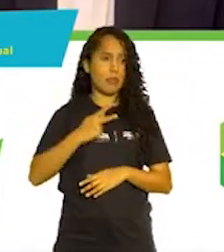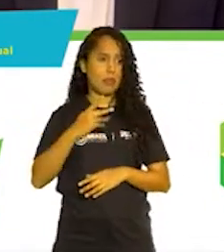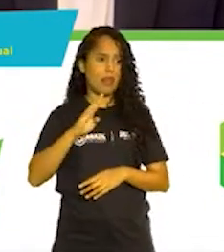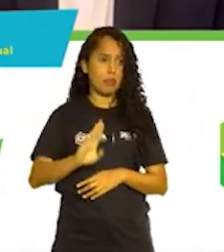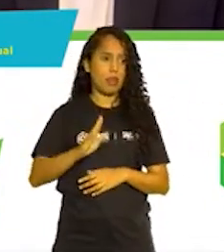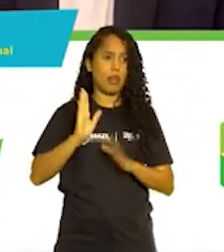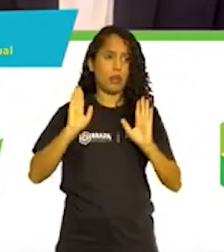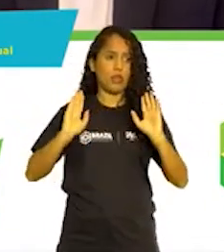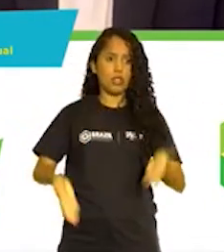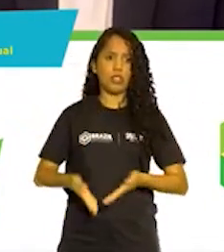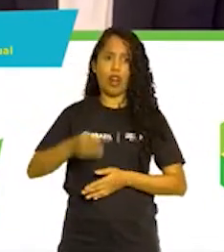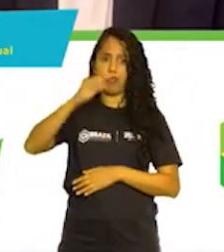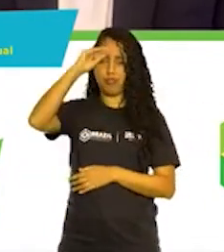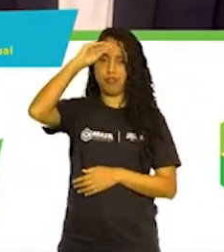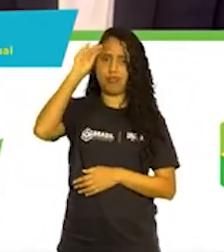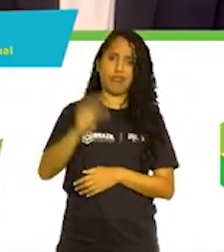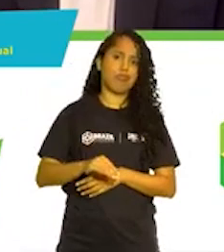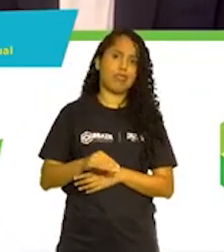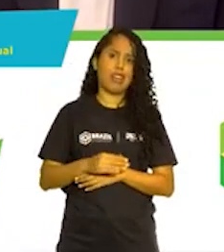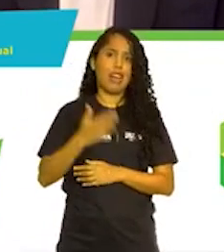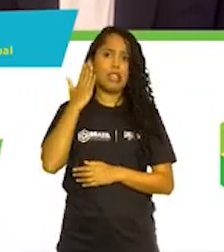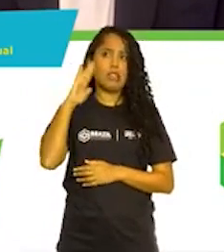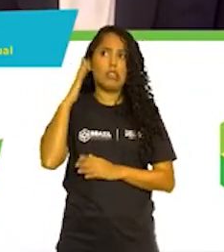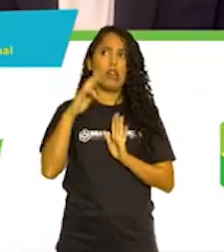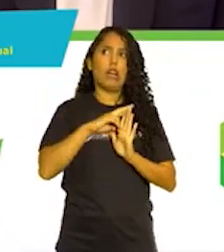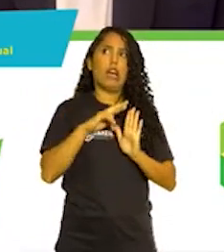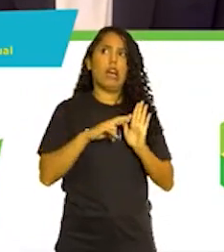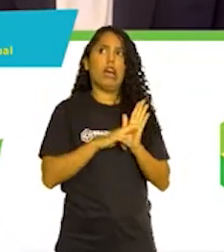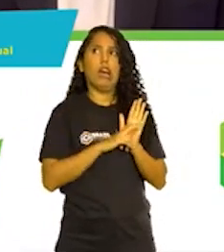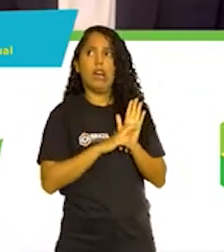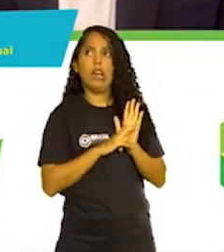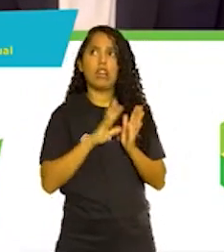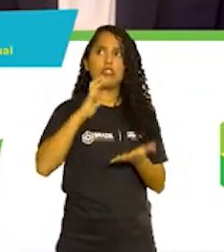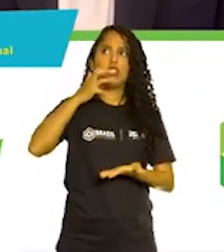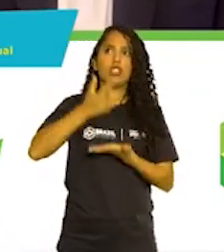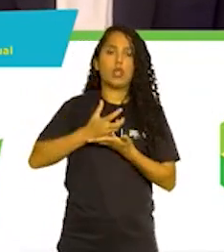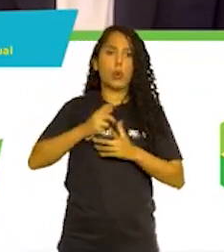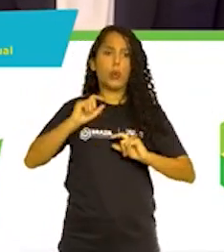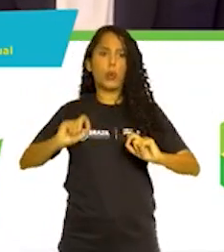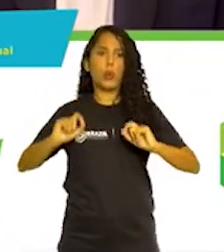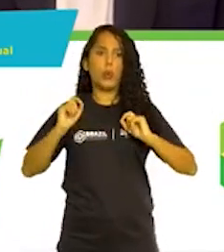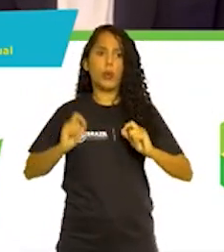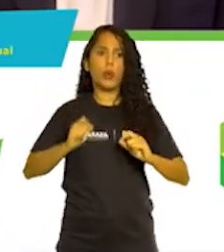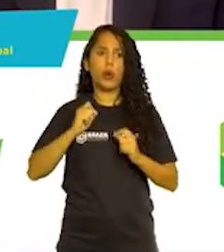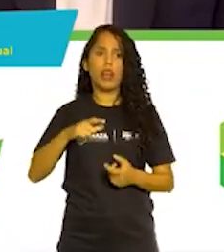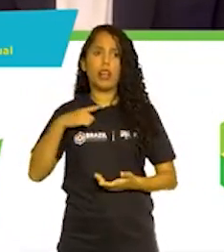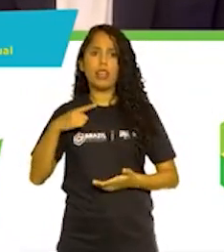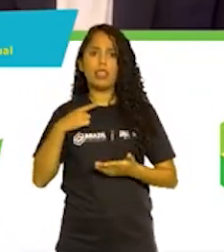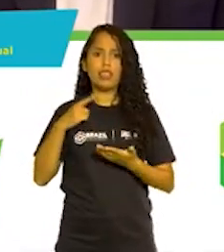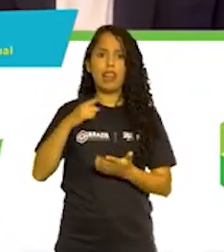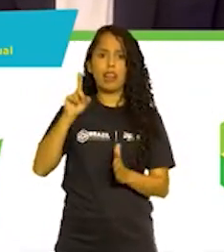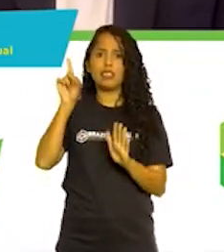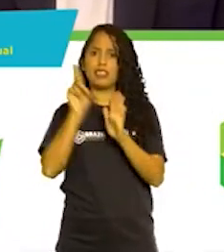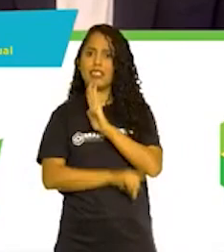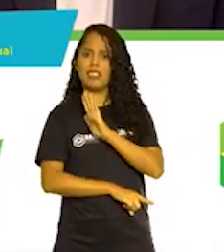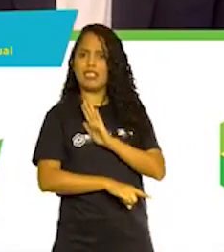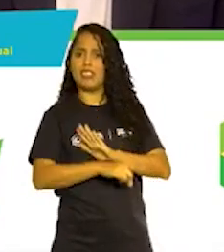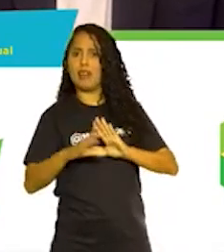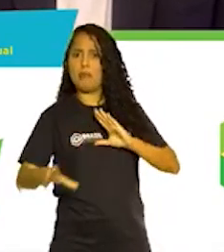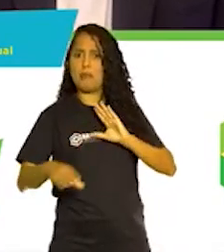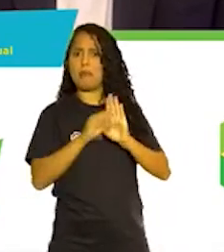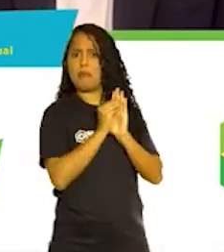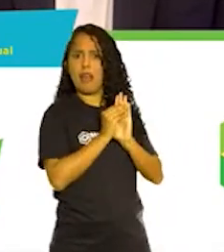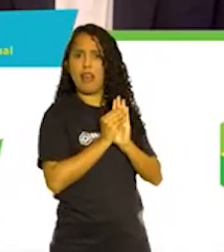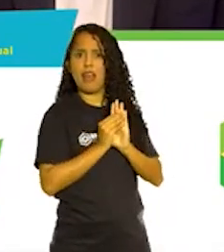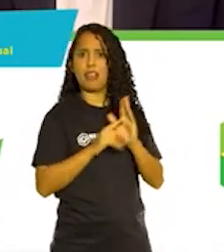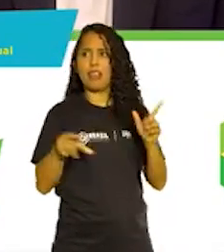fiscal. Eu sempre pedindo para o Mansueto me dizer, não, vai cortar a emenda do relator, aí eu mando um projeto,